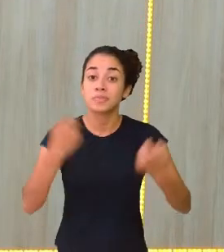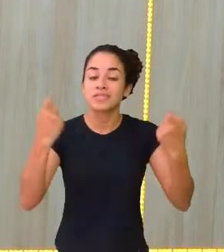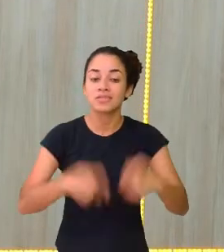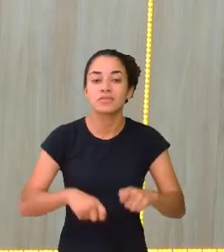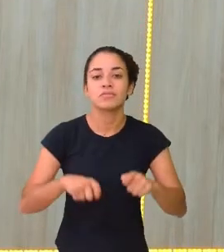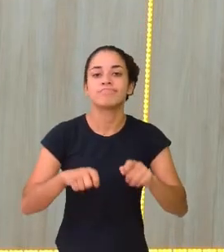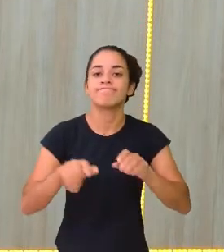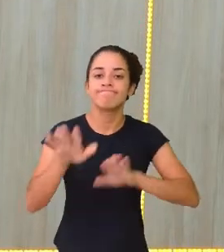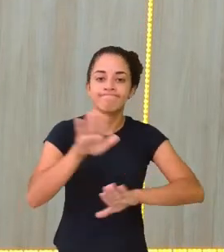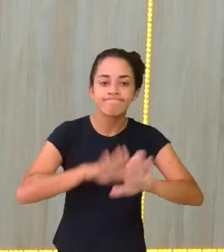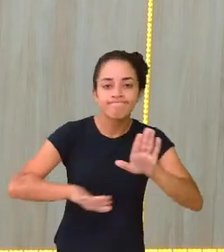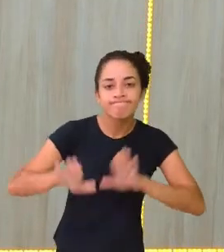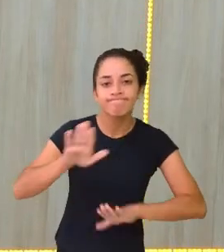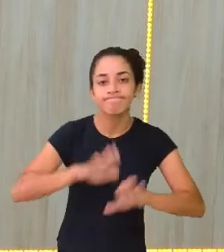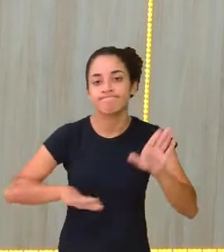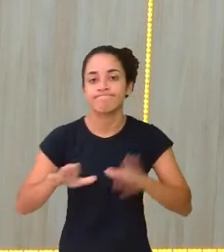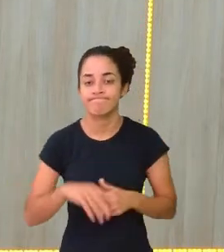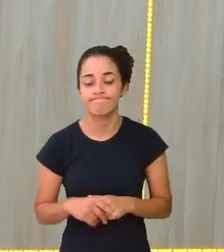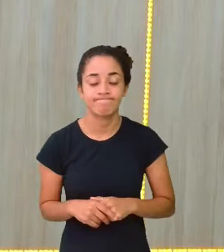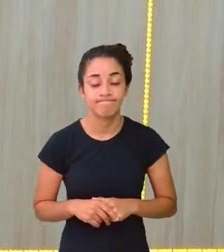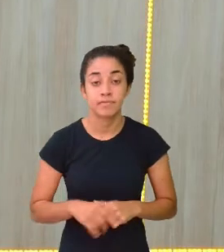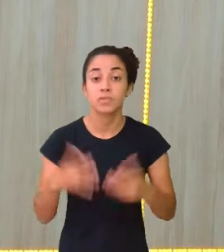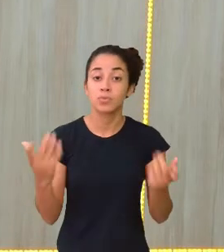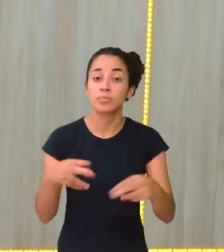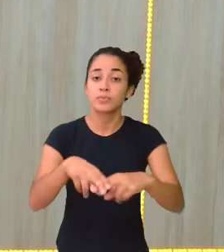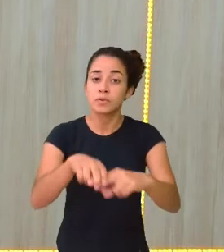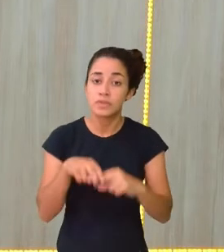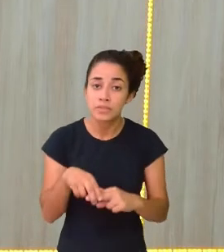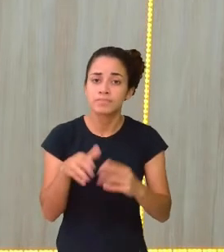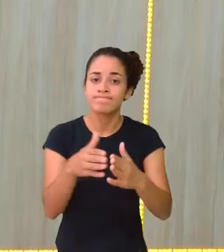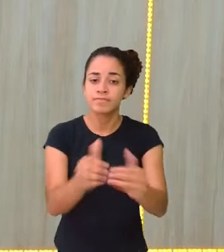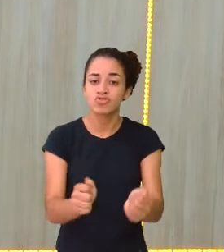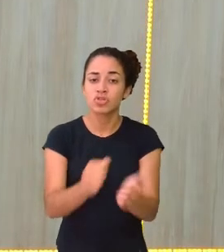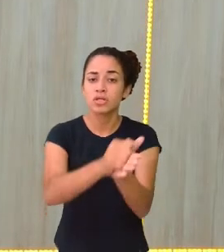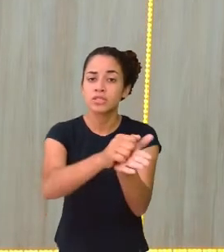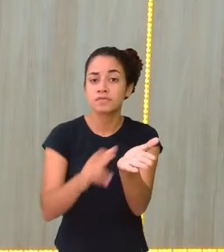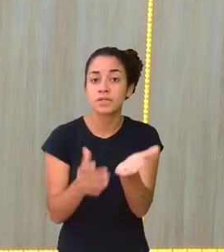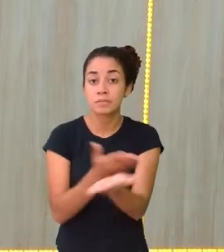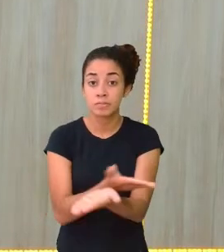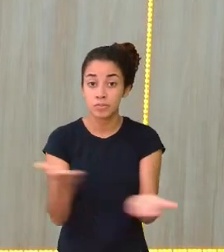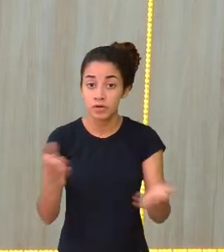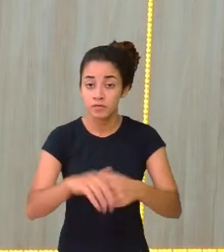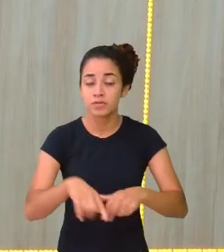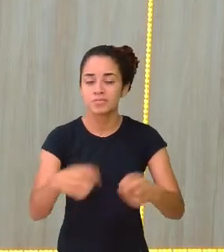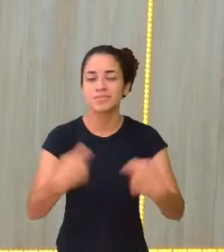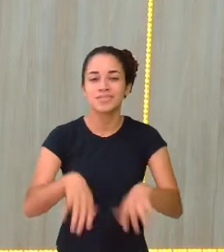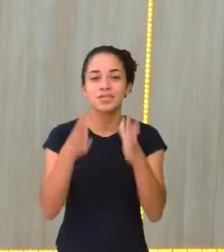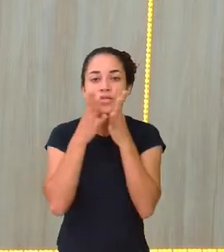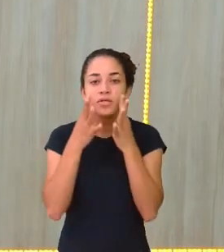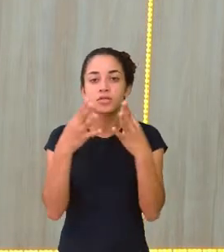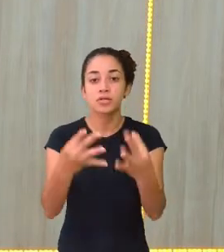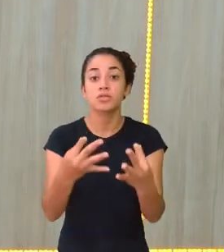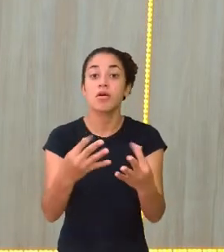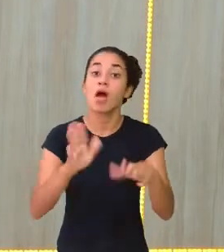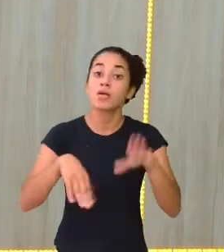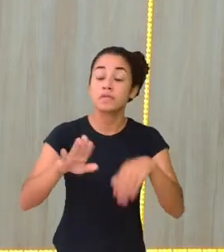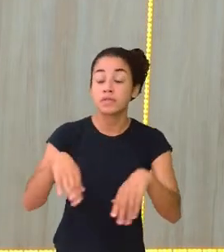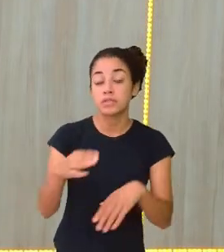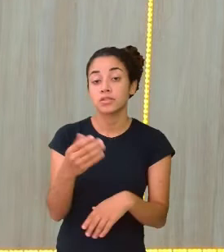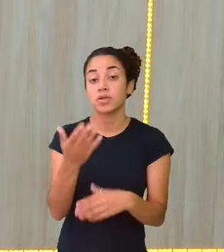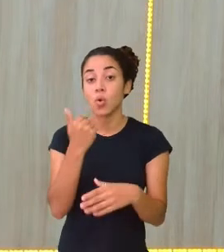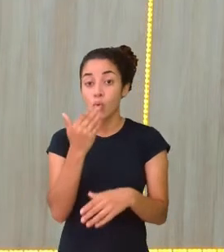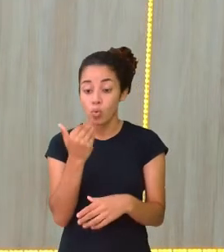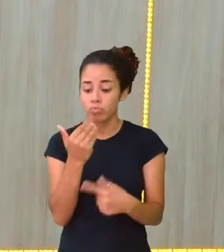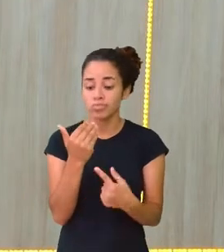cuidado. E essa atividade que eu pedi é para que vocês prestem atenção, que muitas vezes o alimento que está sendo